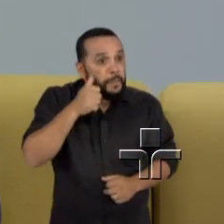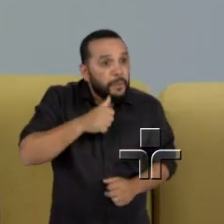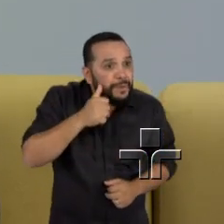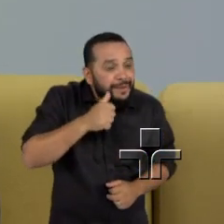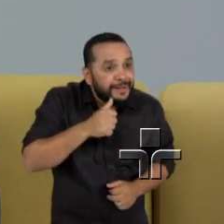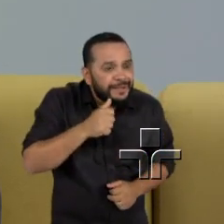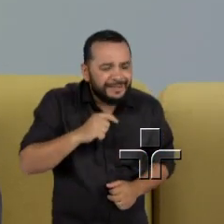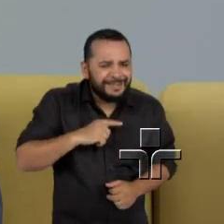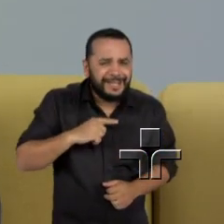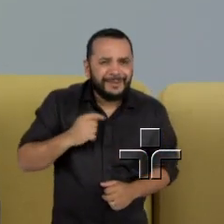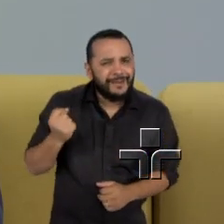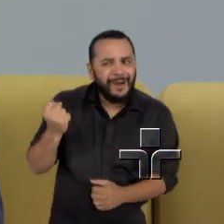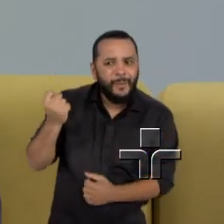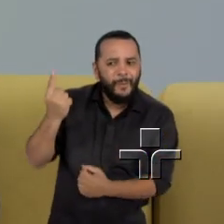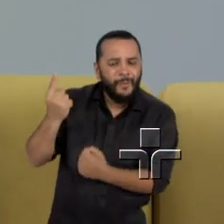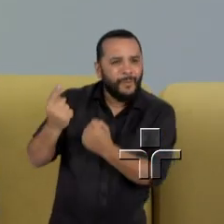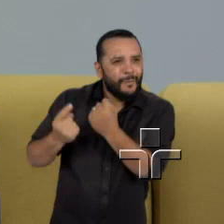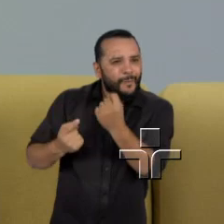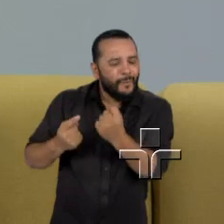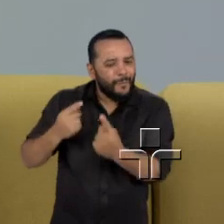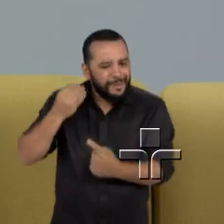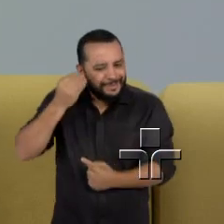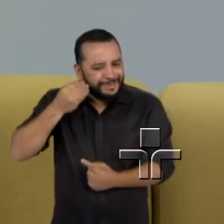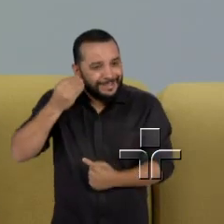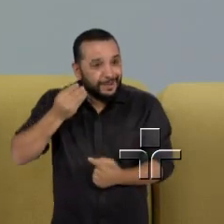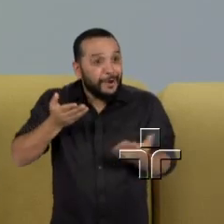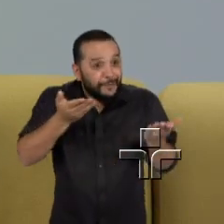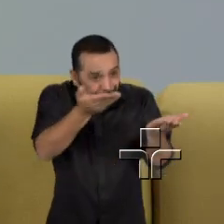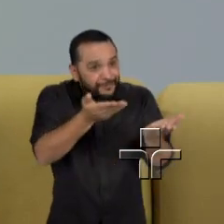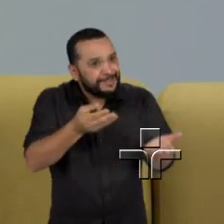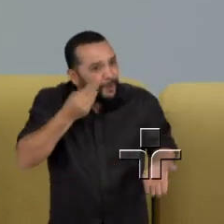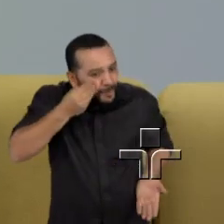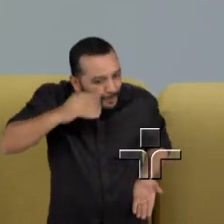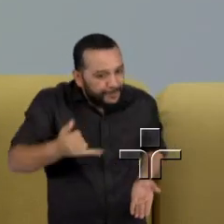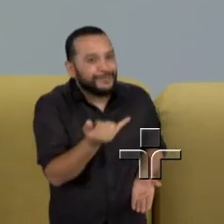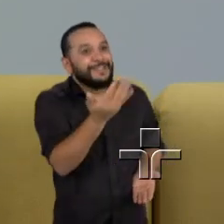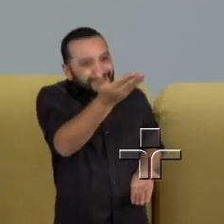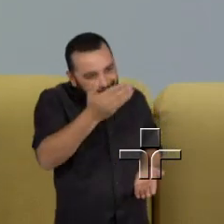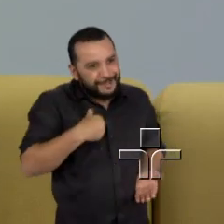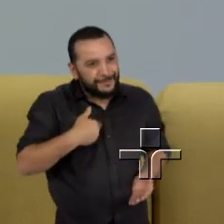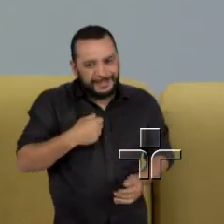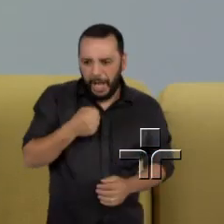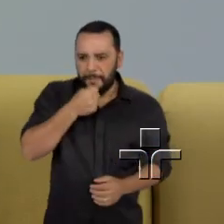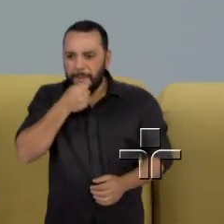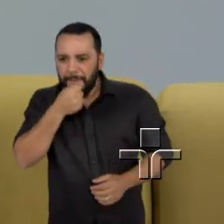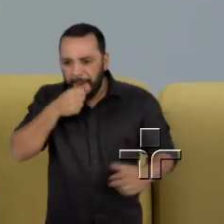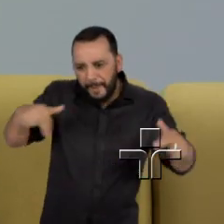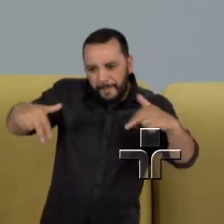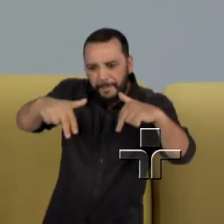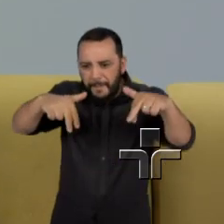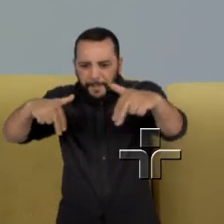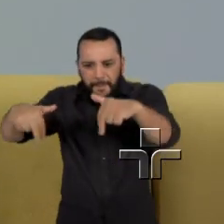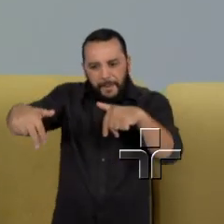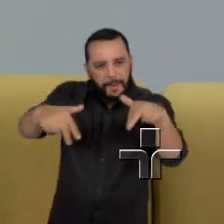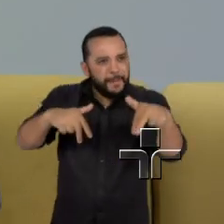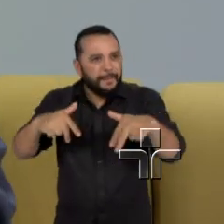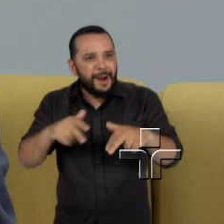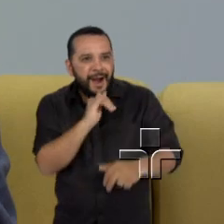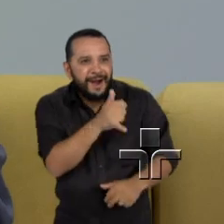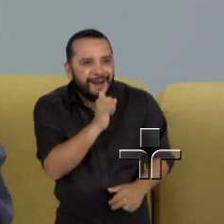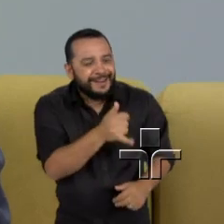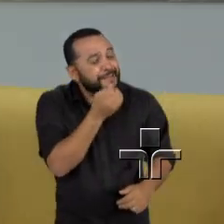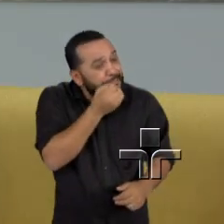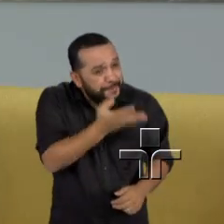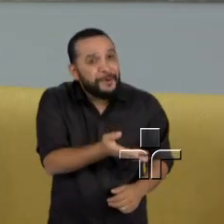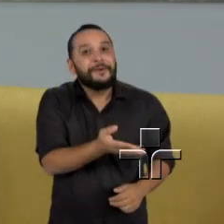isso também dá à mulher um espaço que lhe é devido no ambiente profissional, na cobertura esportiva, né?